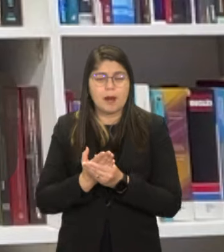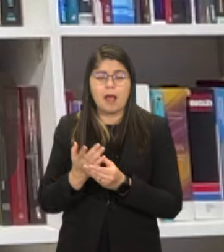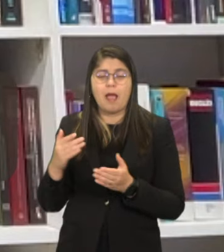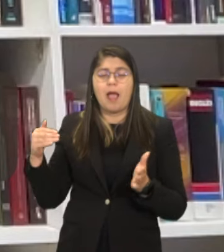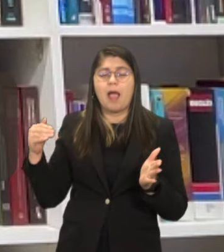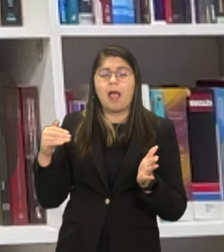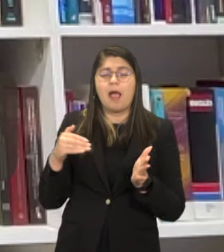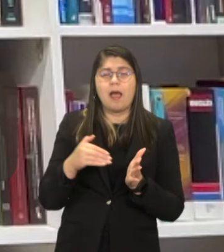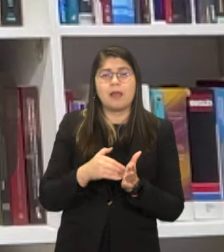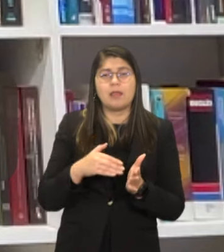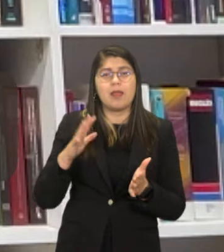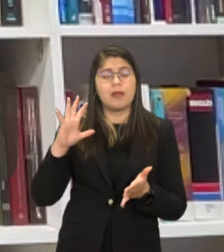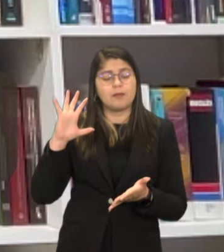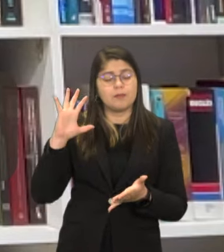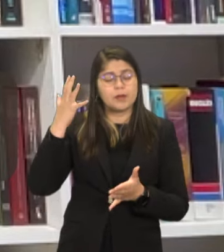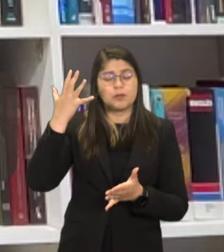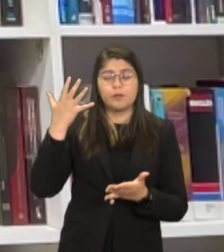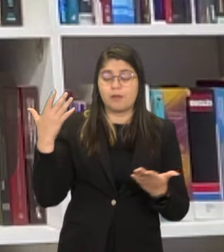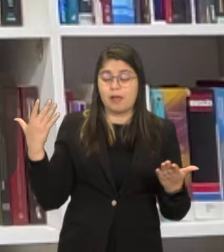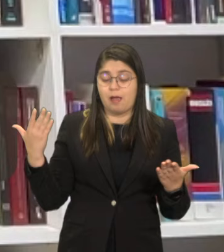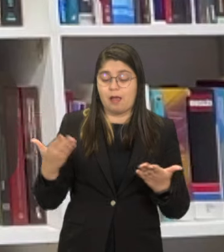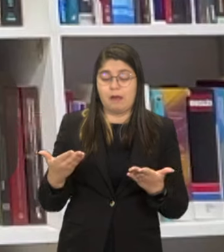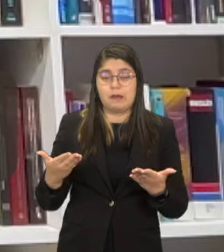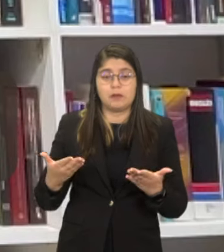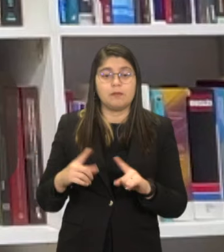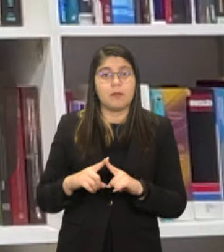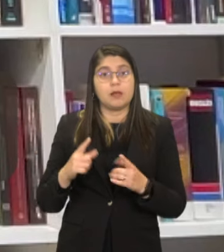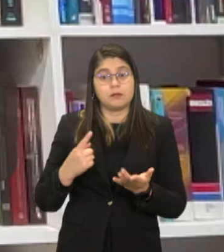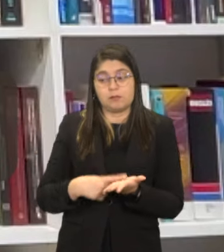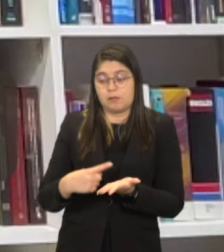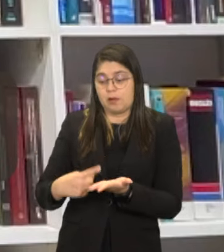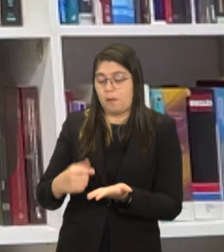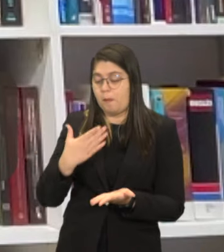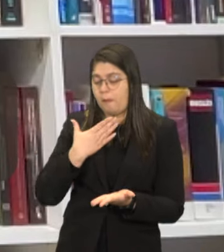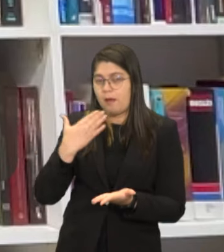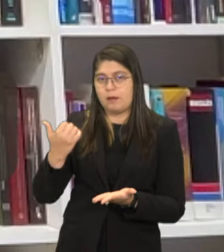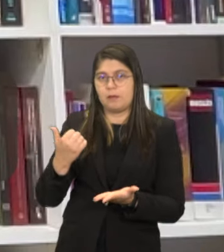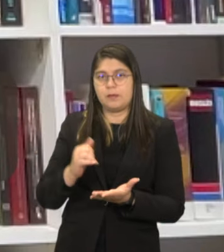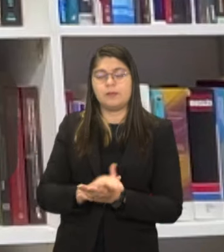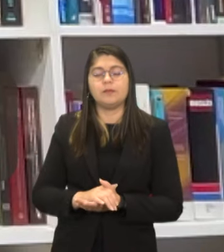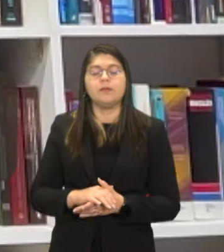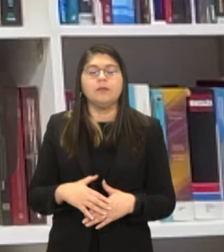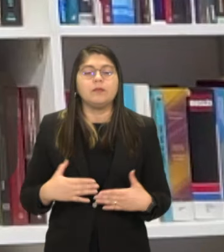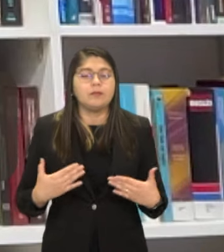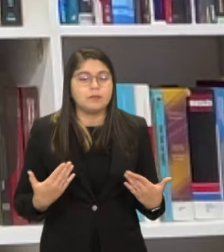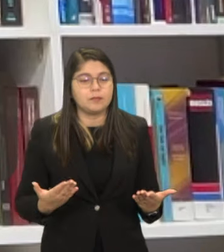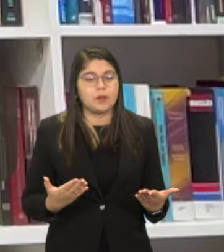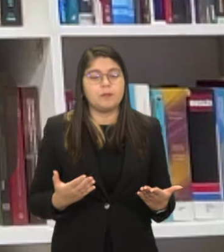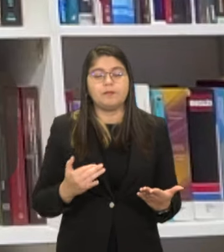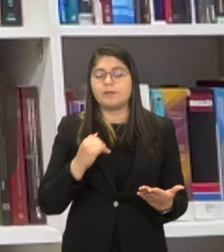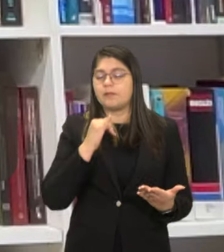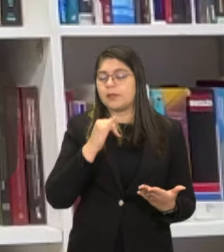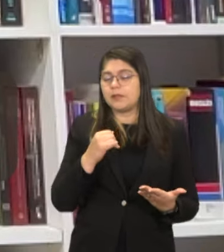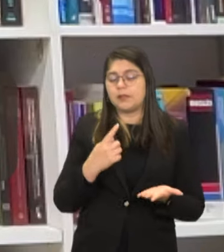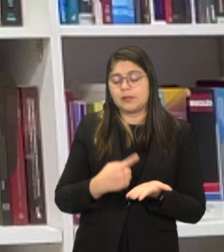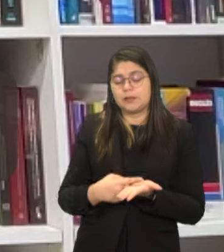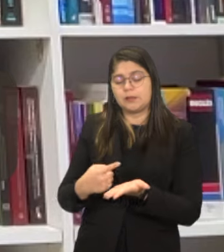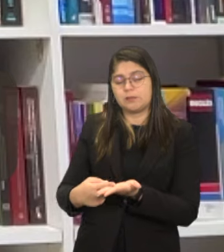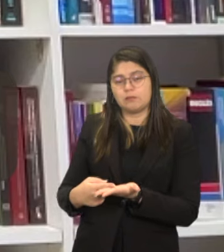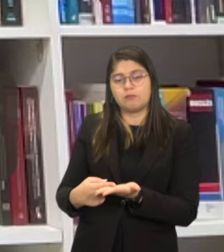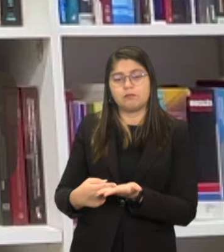que se chega agora com essa homologação. De sorte que, se a conciliação